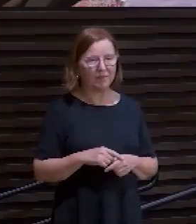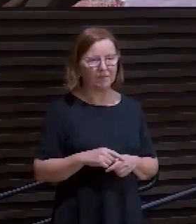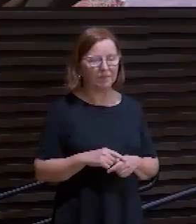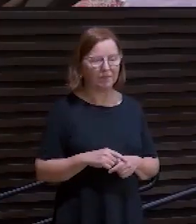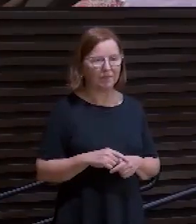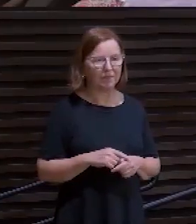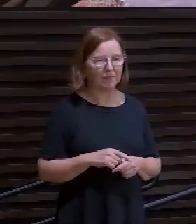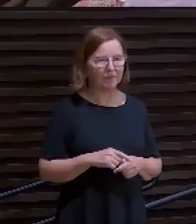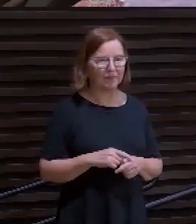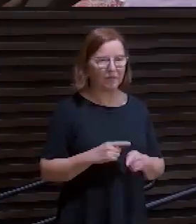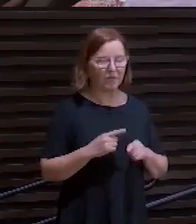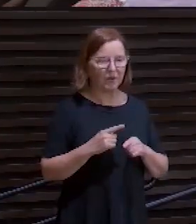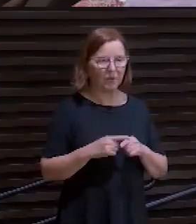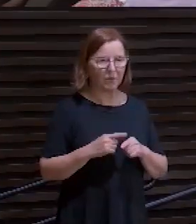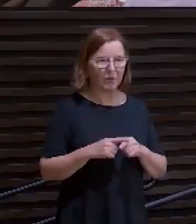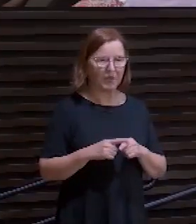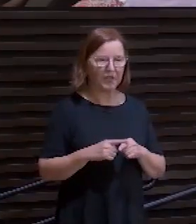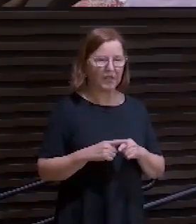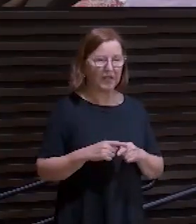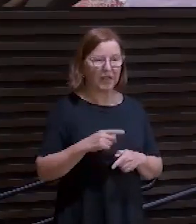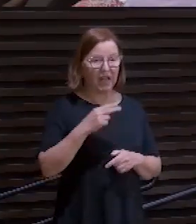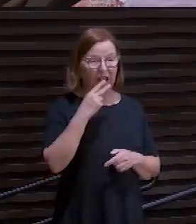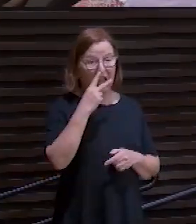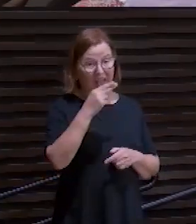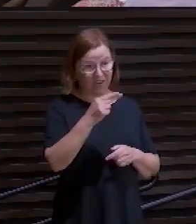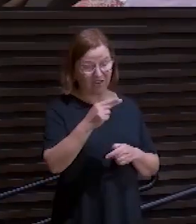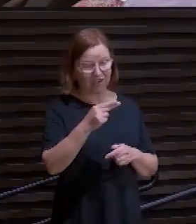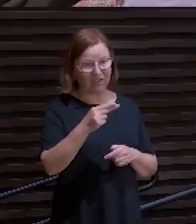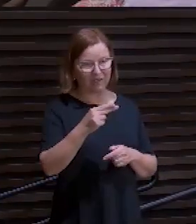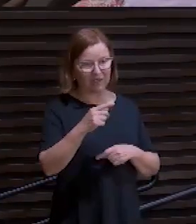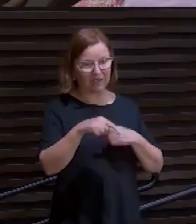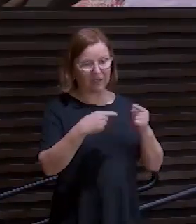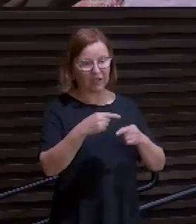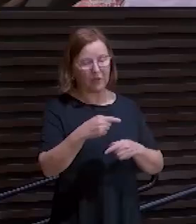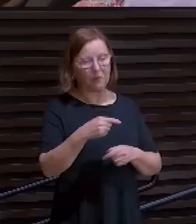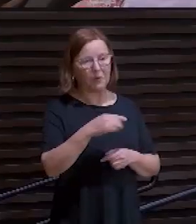Jacó, ele iria acabar com seus irmãos.